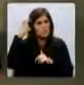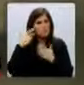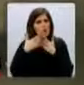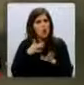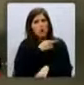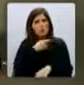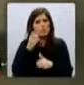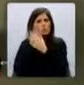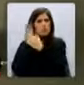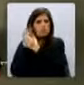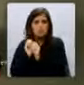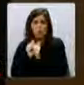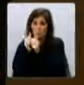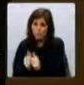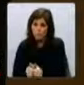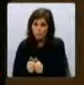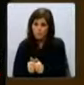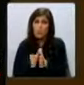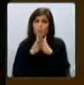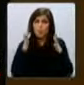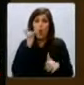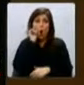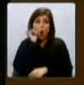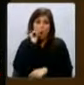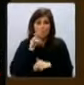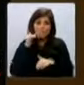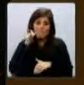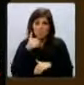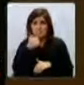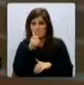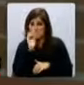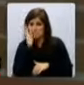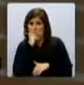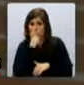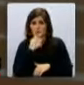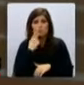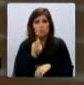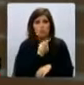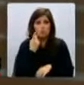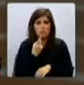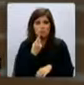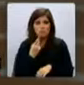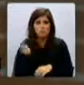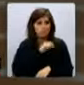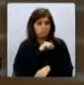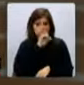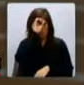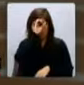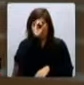900 processos de acompanhamento. São, na maioria, homens, na casa dos 50 anos, sozinhos e sem fontes de rendimento.